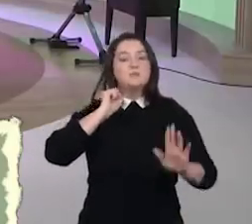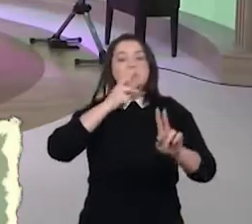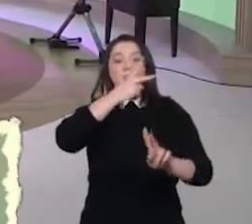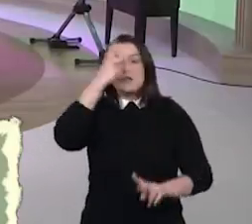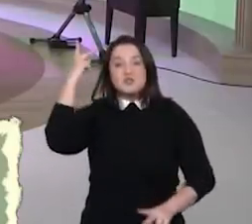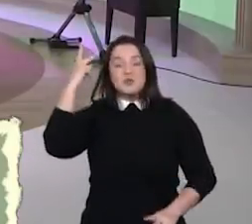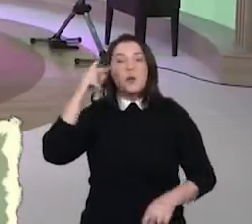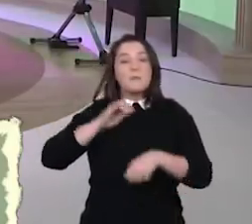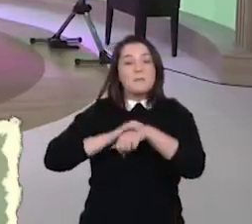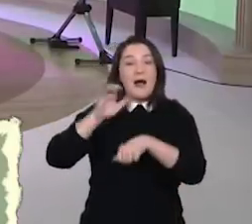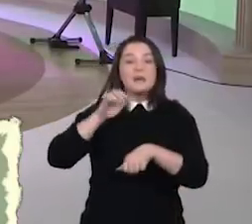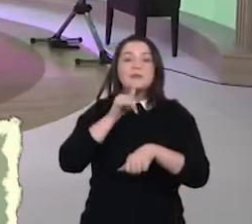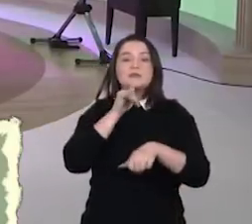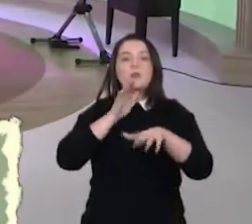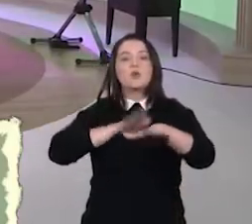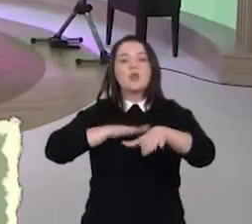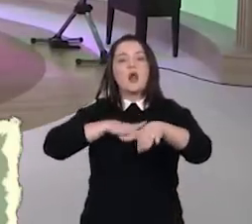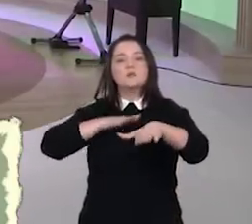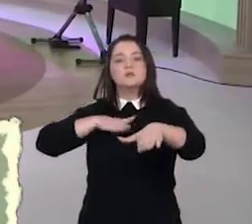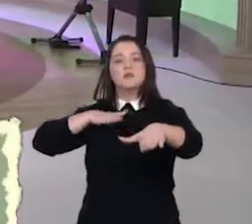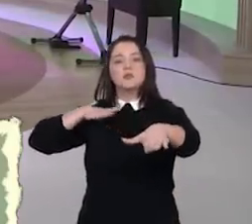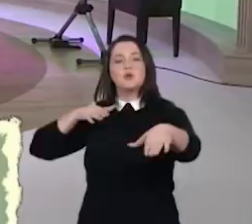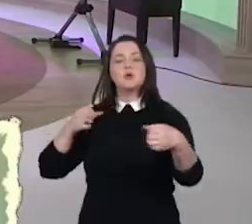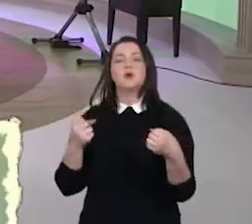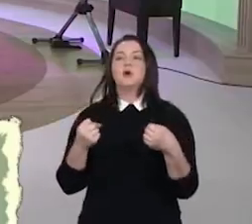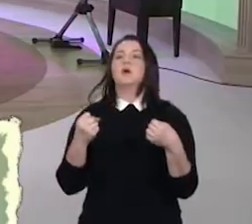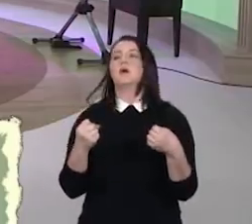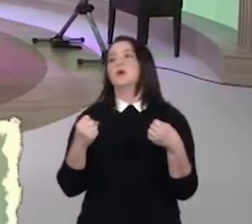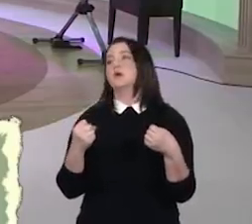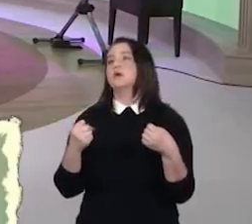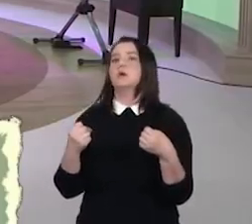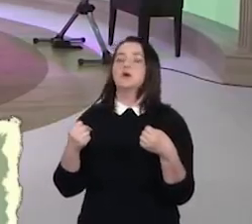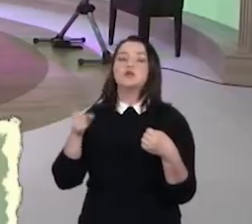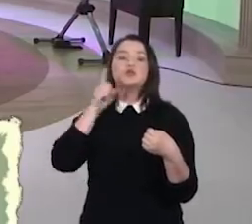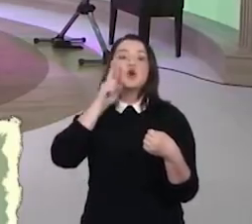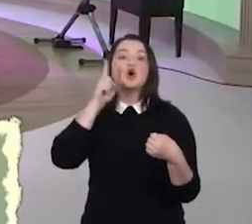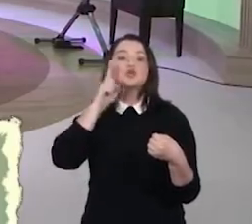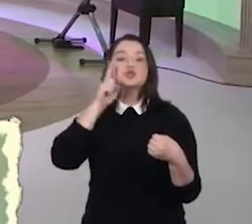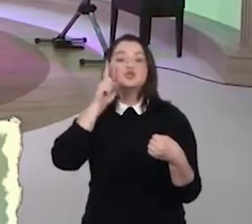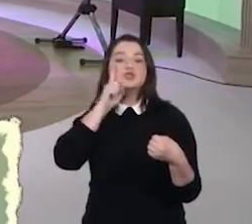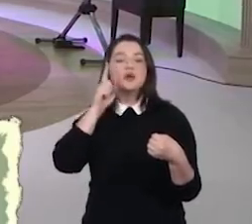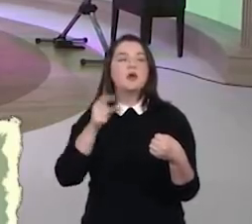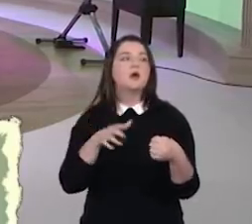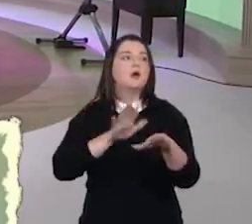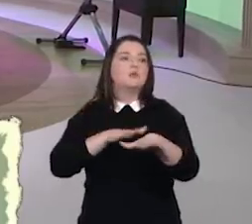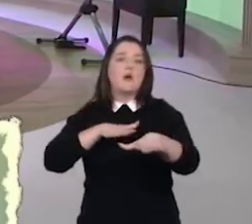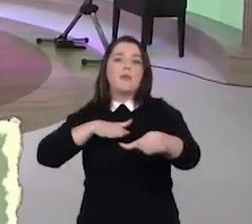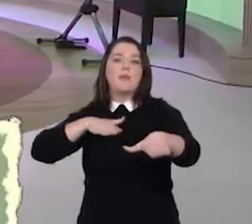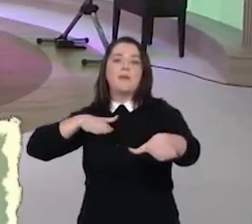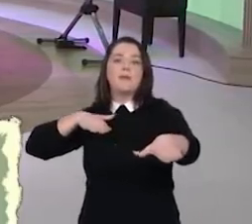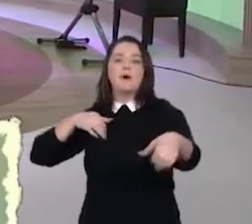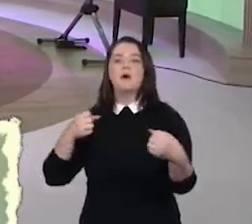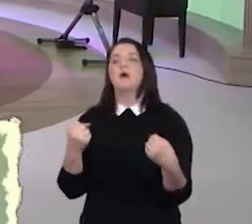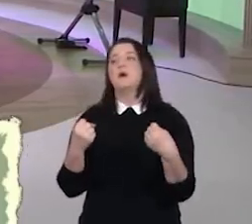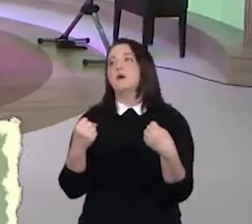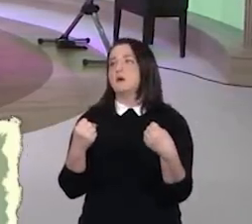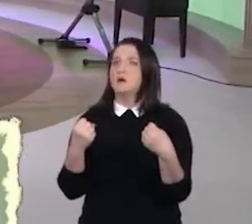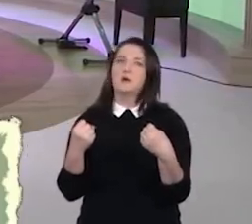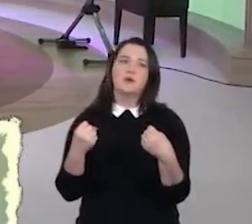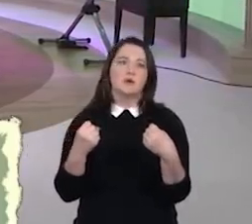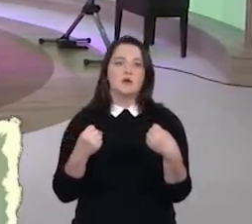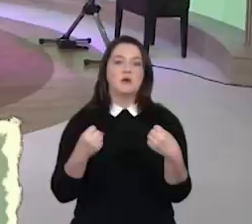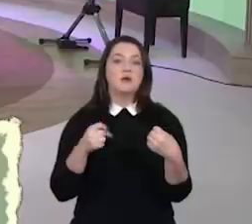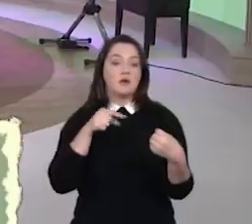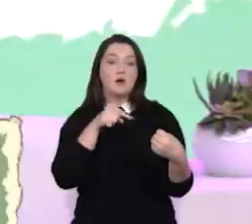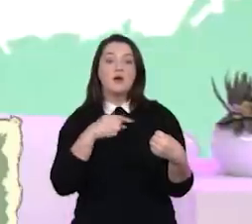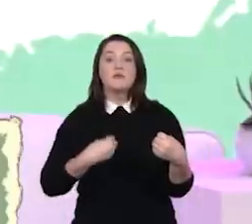tempo no trânsito, lá congestionamento todos os dias, têm uma maior probabilidade de viverem estressados